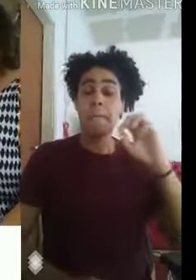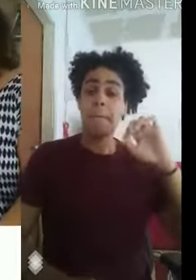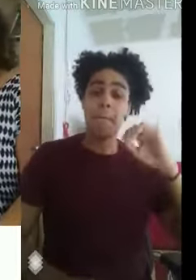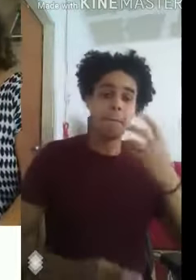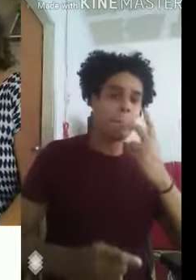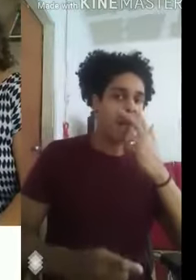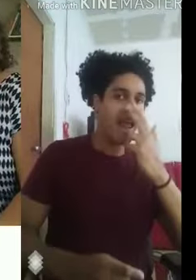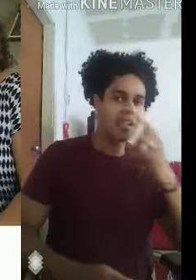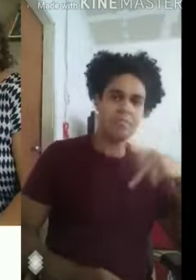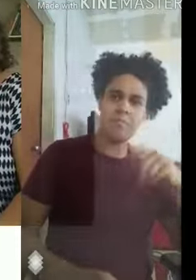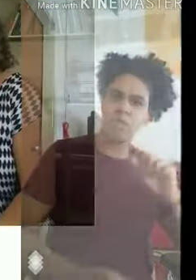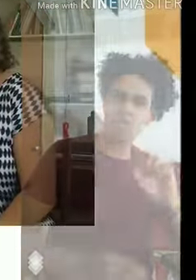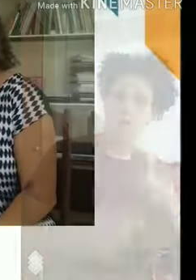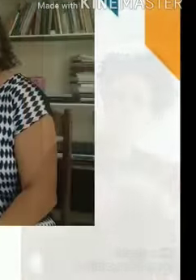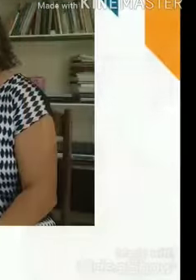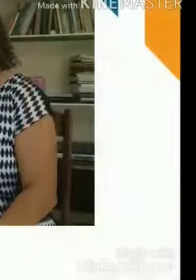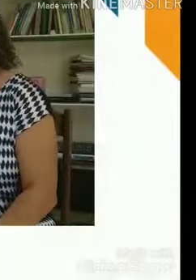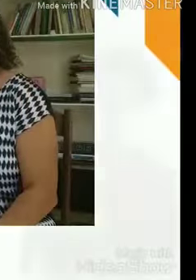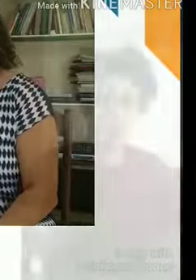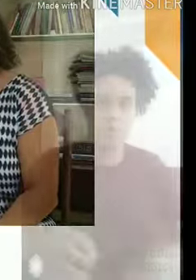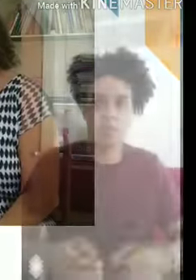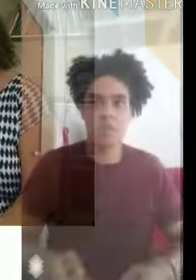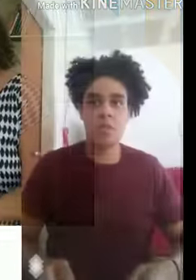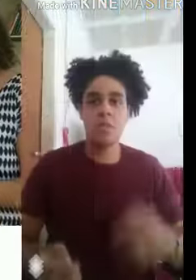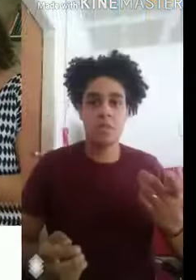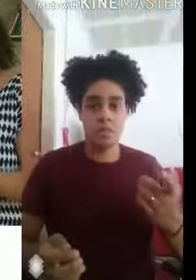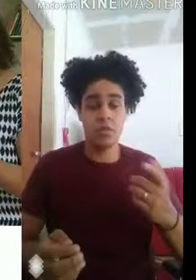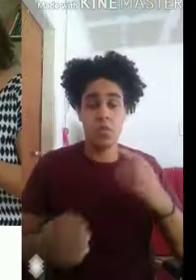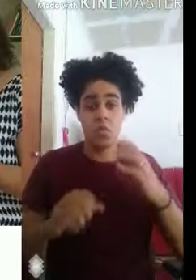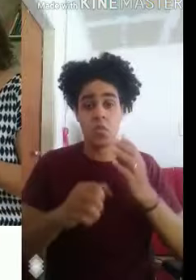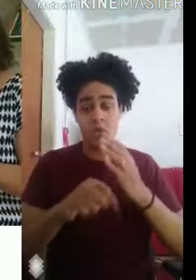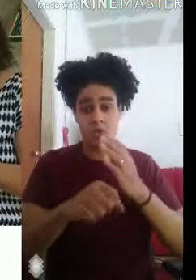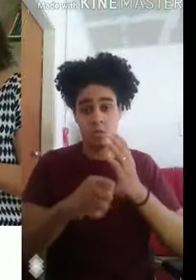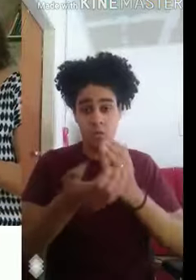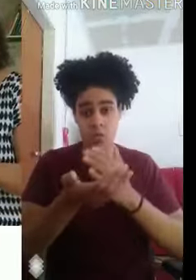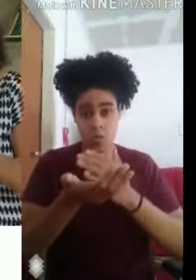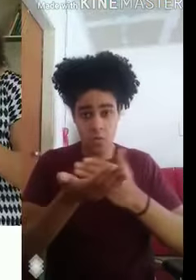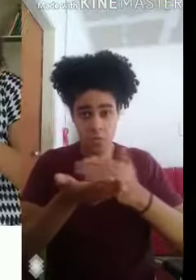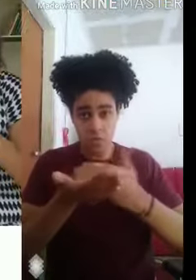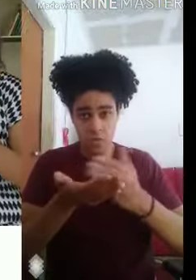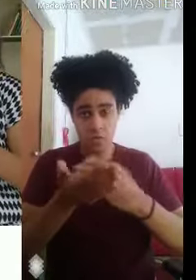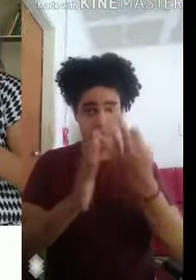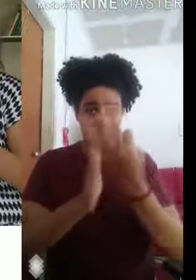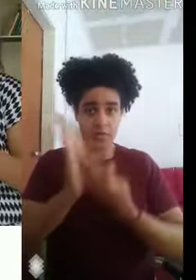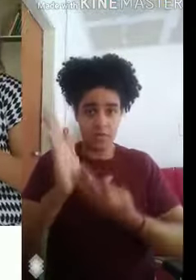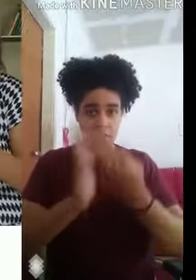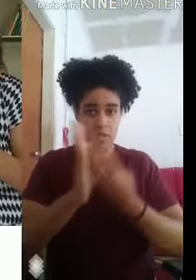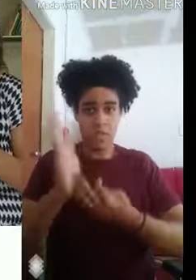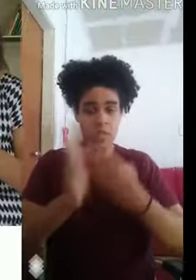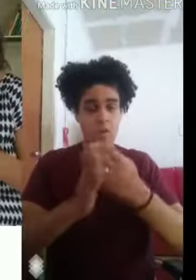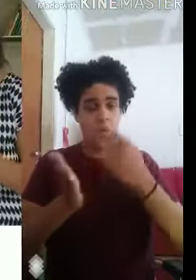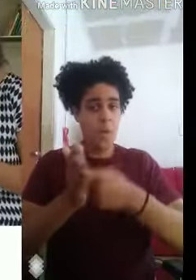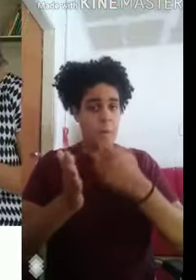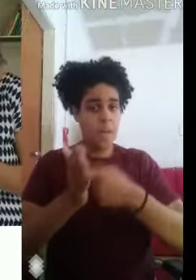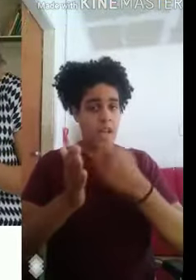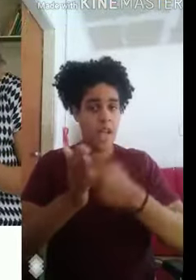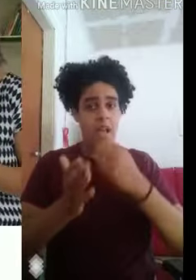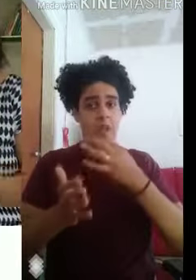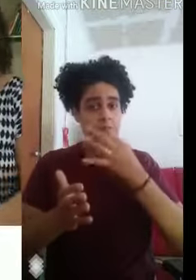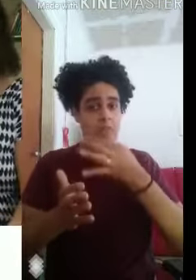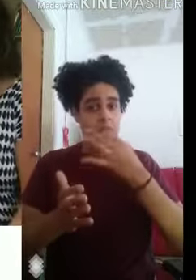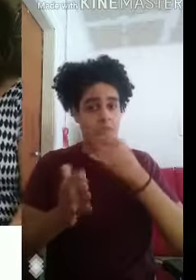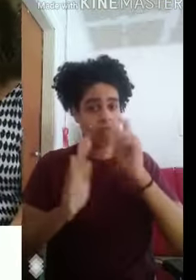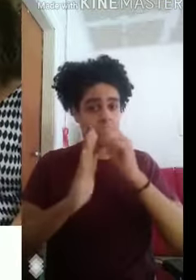Dessas características apresentadas aqui, a que deve aparecer, que deve ser contemplada no texto dissertativo argumentativo cobrado